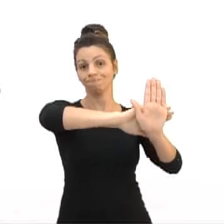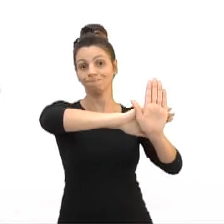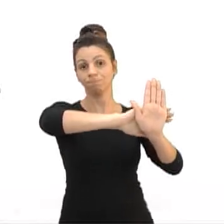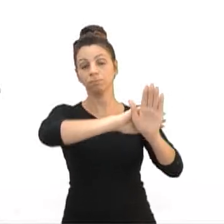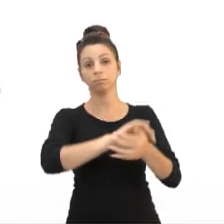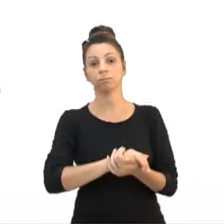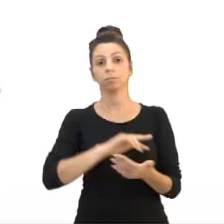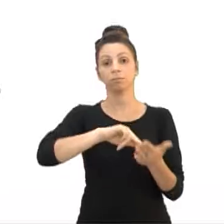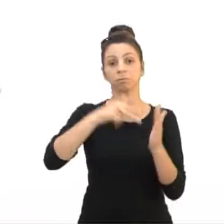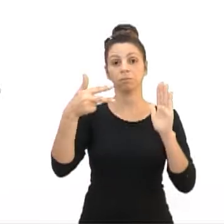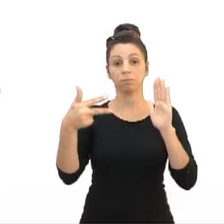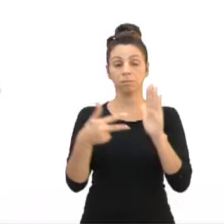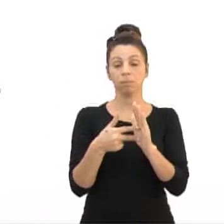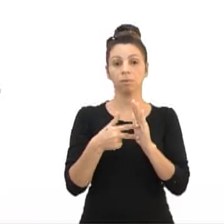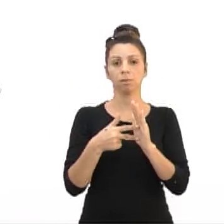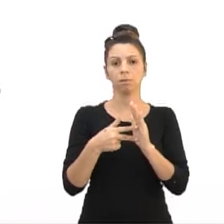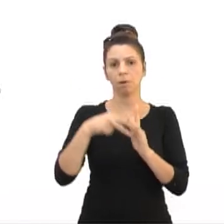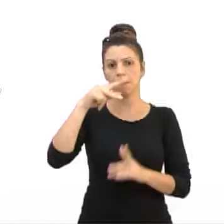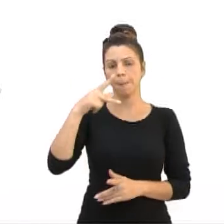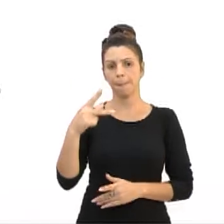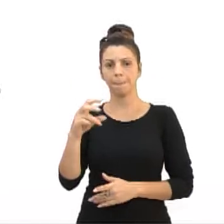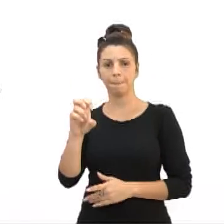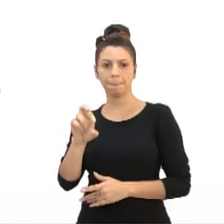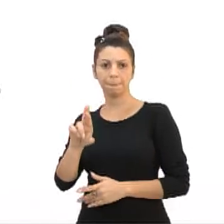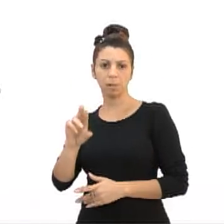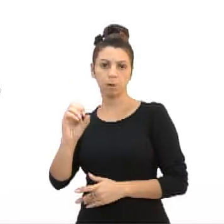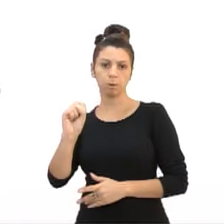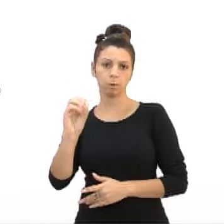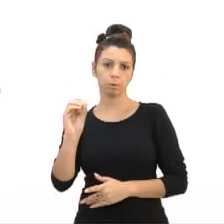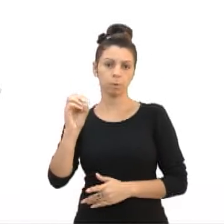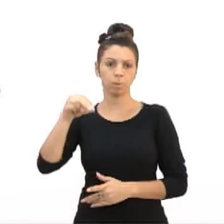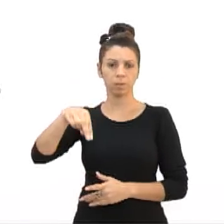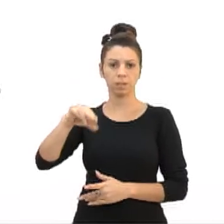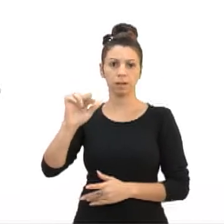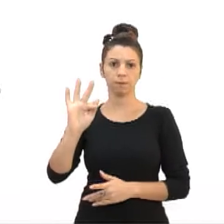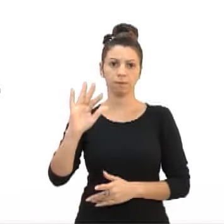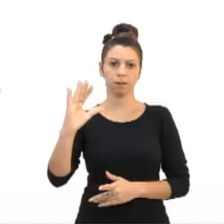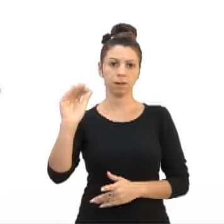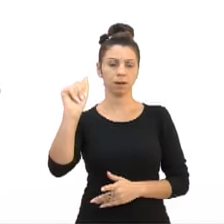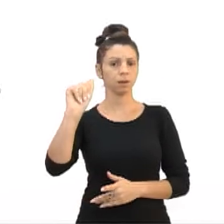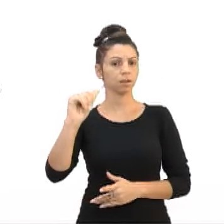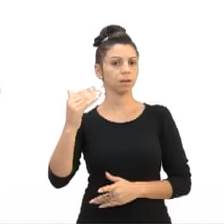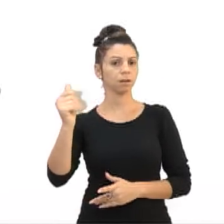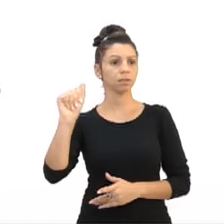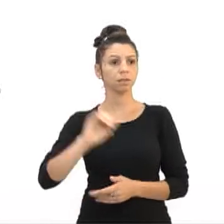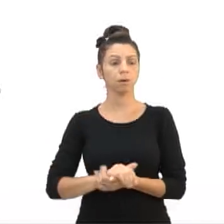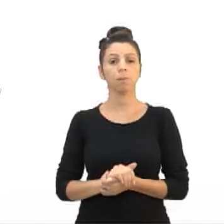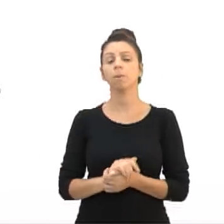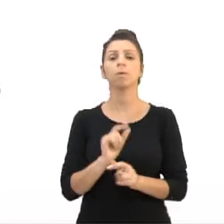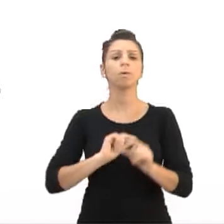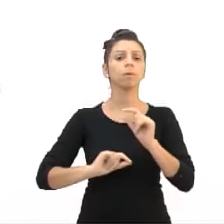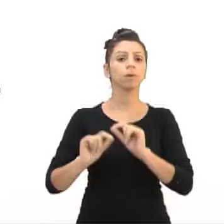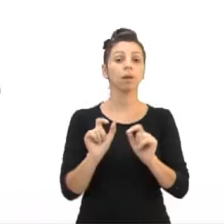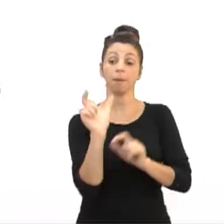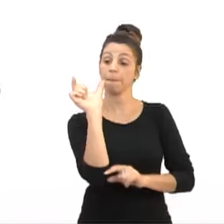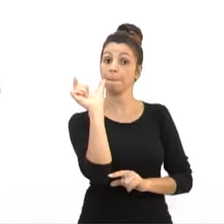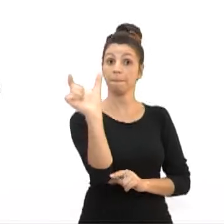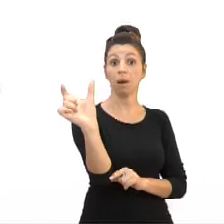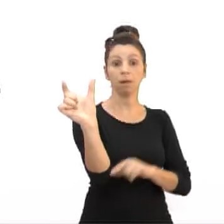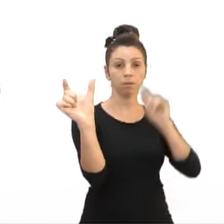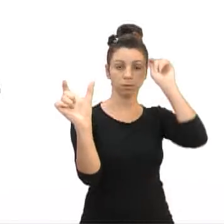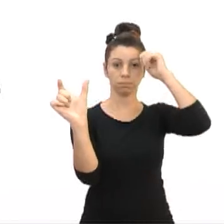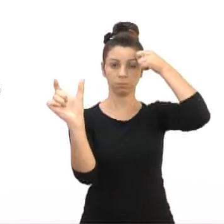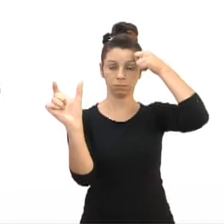de personificação? Quais são as palavras em destaque? São essas que estão em negrito, né? Então, a gente tem ali,